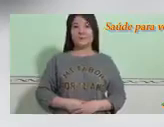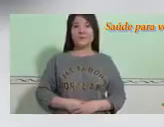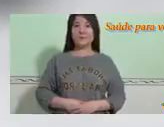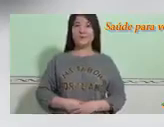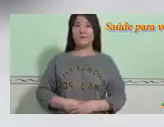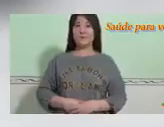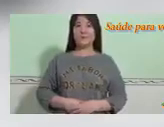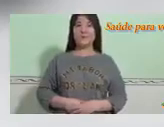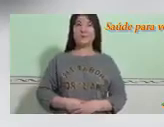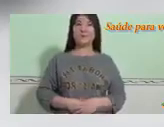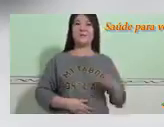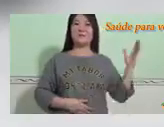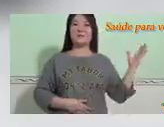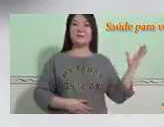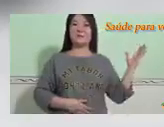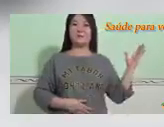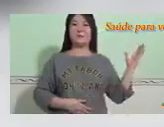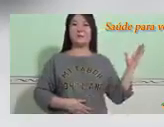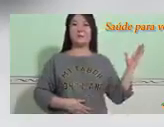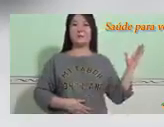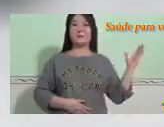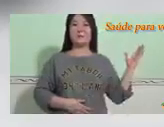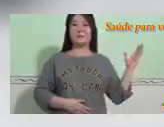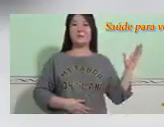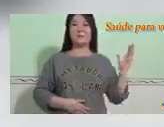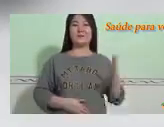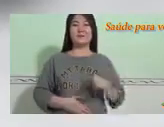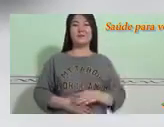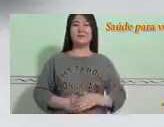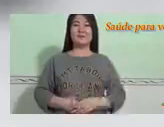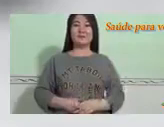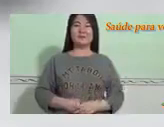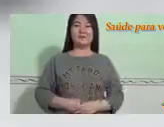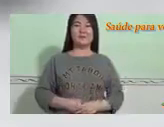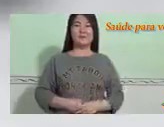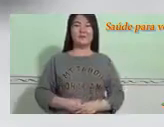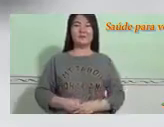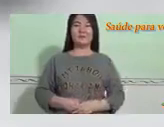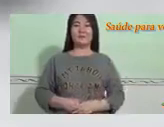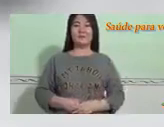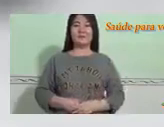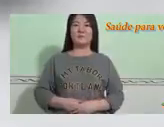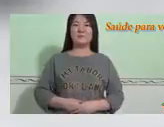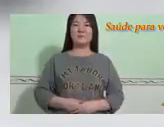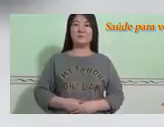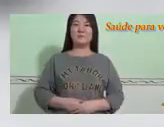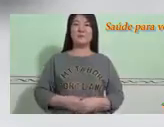SNDOQUOS é o surgimento ou estar relacionado a modificações genéticas transmitidas de pais para filho.